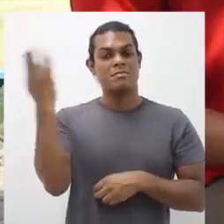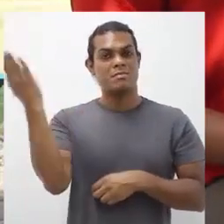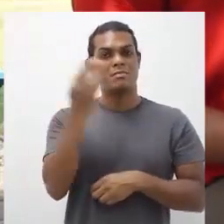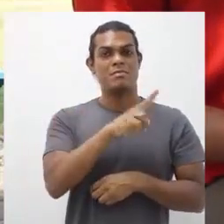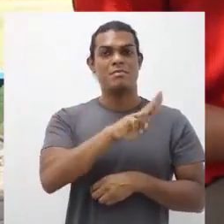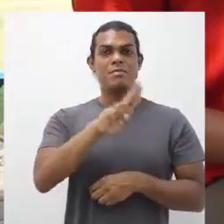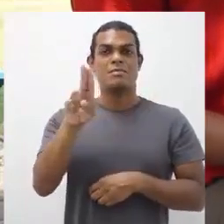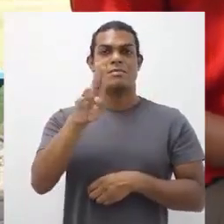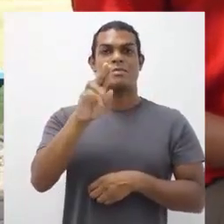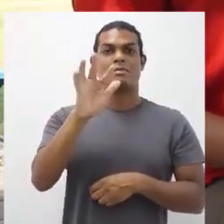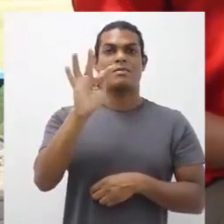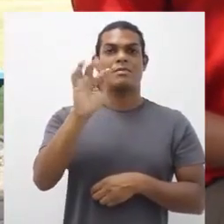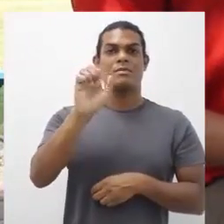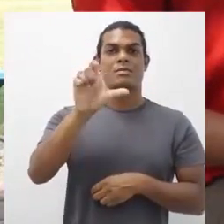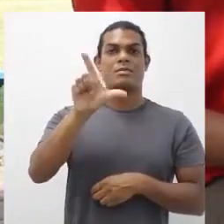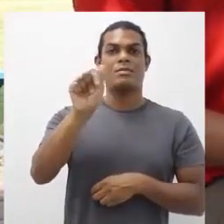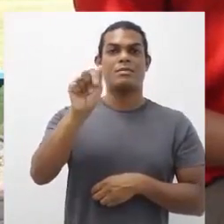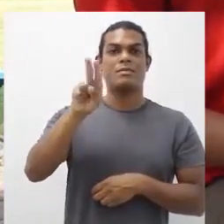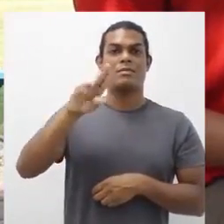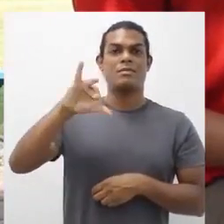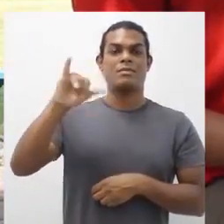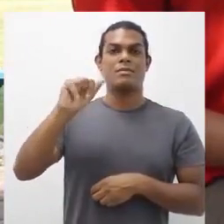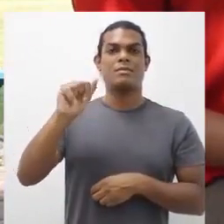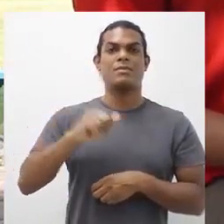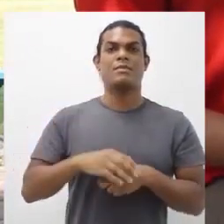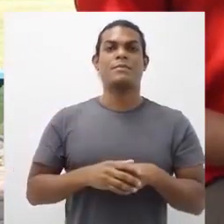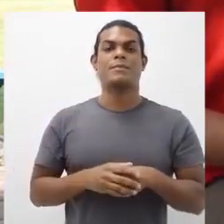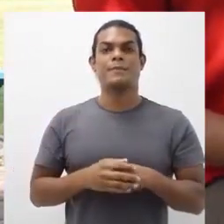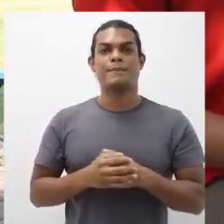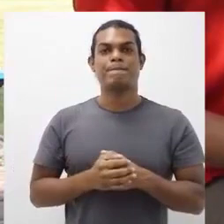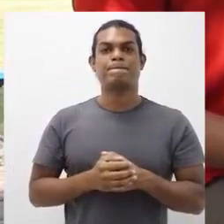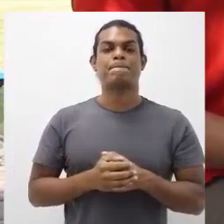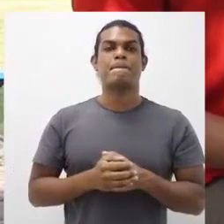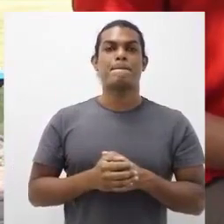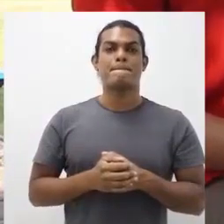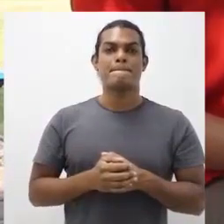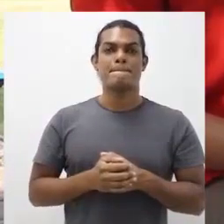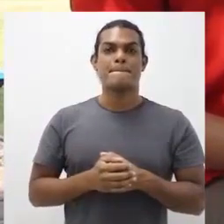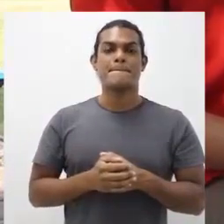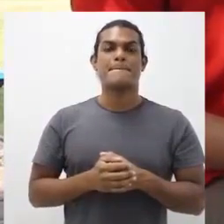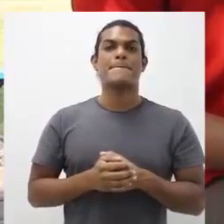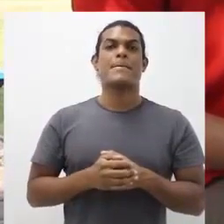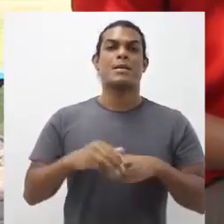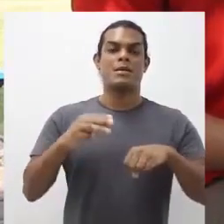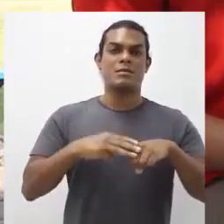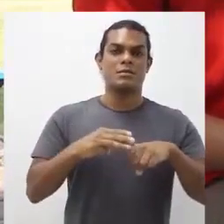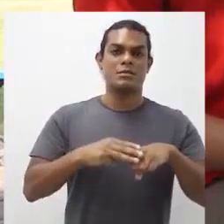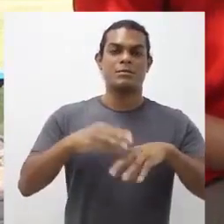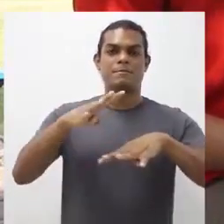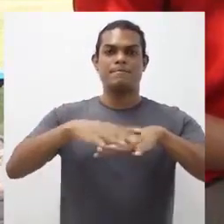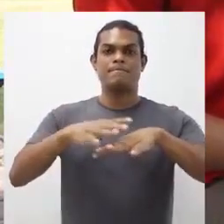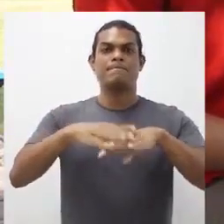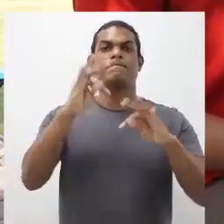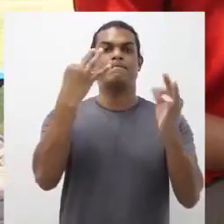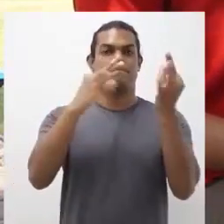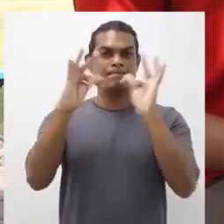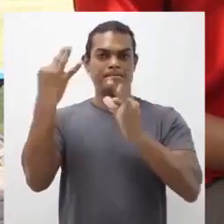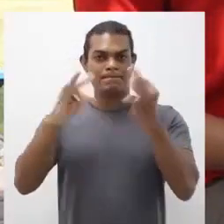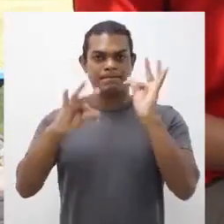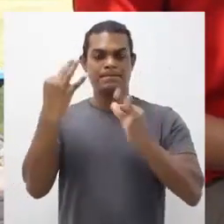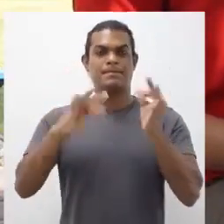Deise falou. Eu sou especialista em mídias na educação e possuo mestrado em educação matemática e